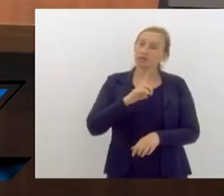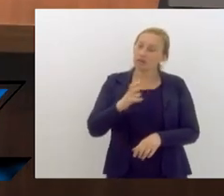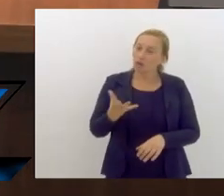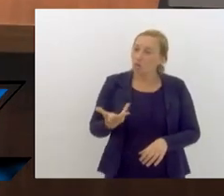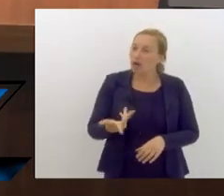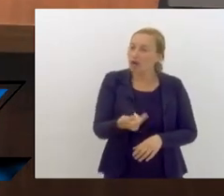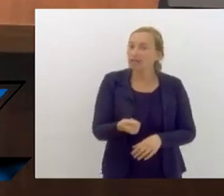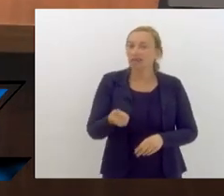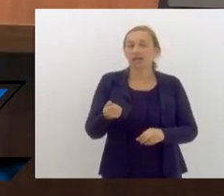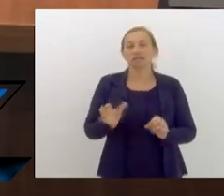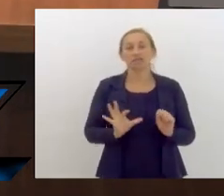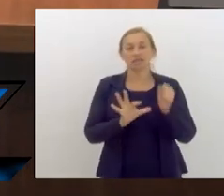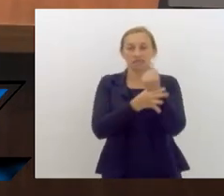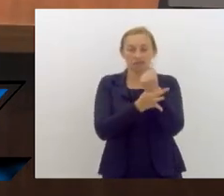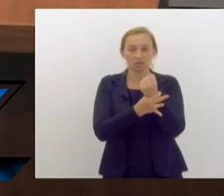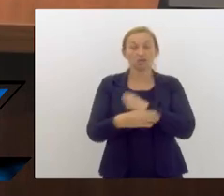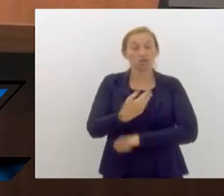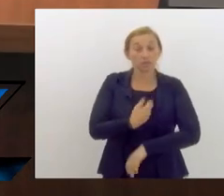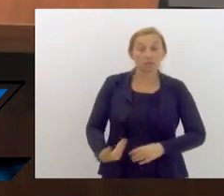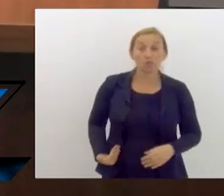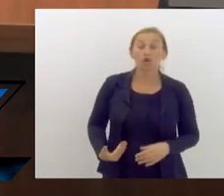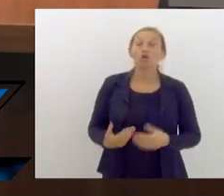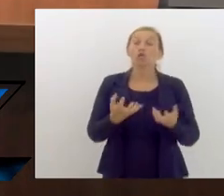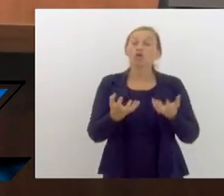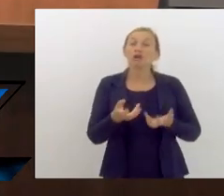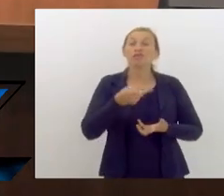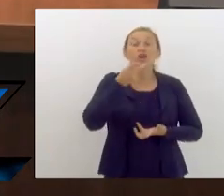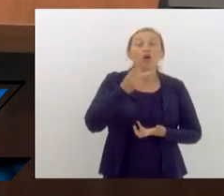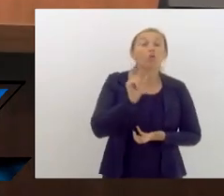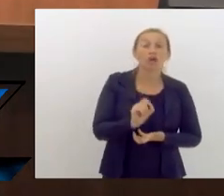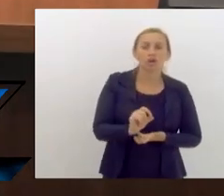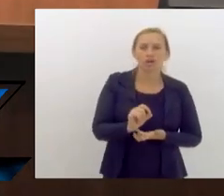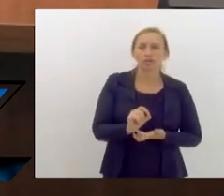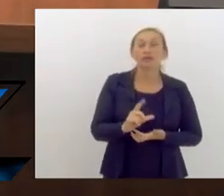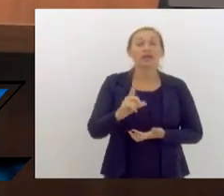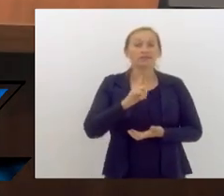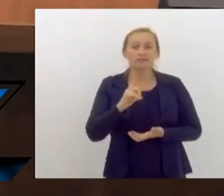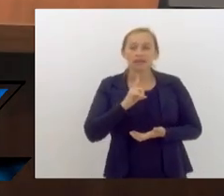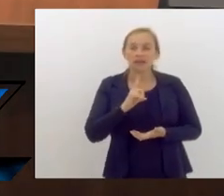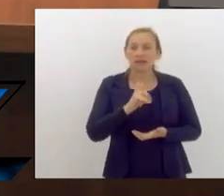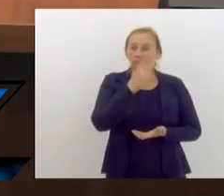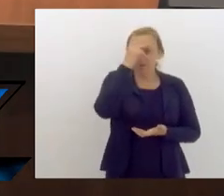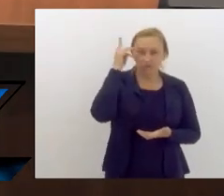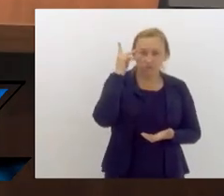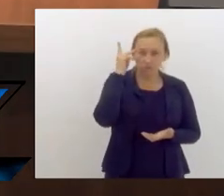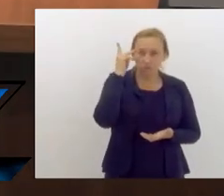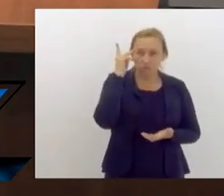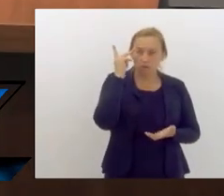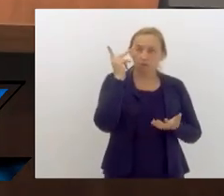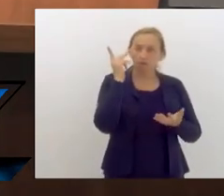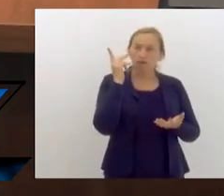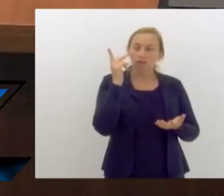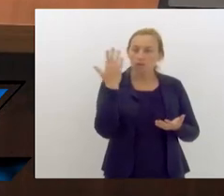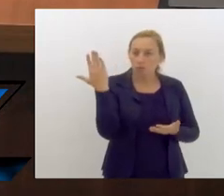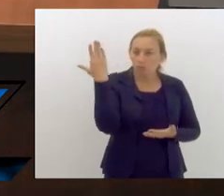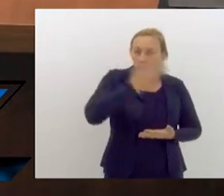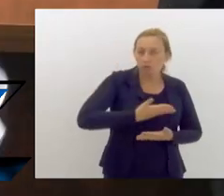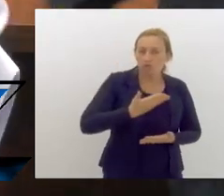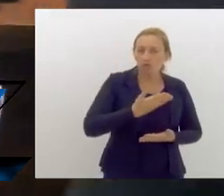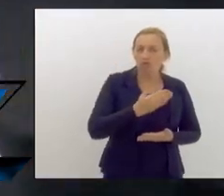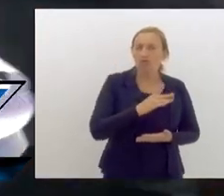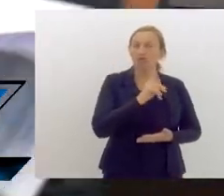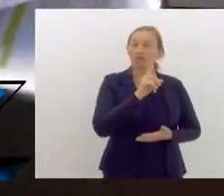a segurança a segurança pública o que que eu quero dizer com isso ter esse preso dentro de casa civilmente vai ser muito importante